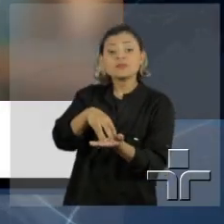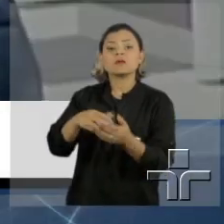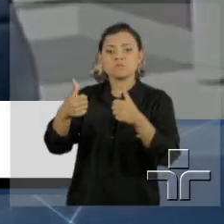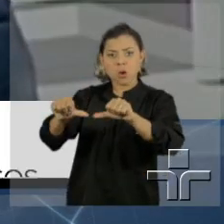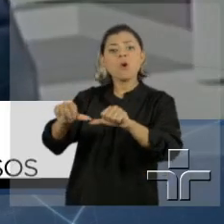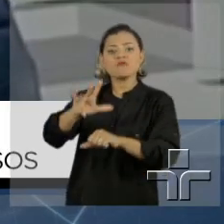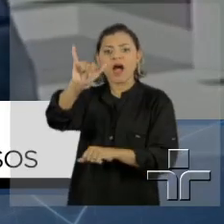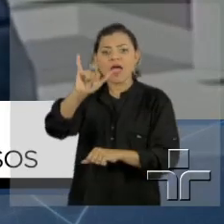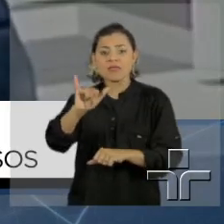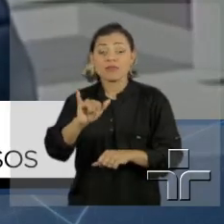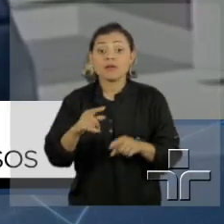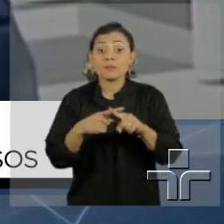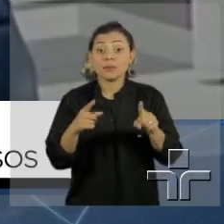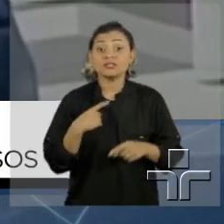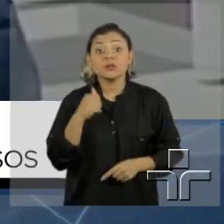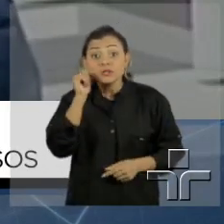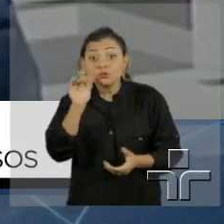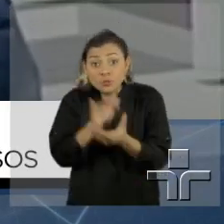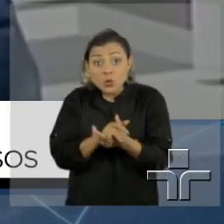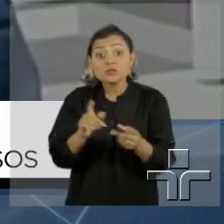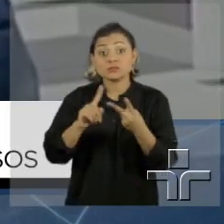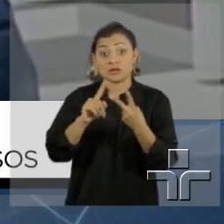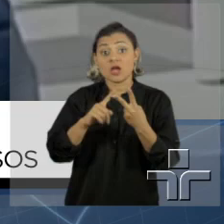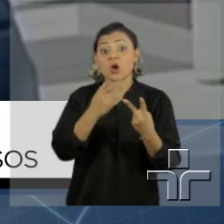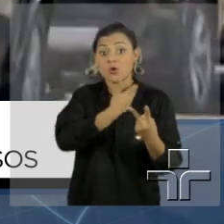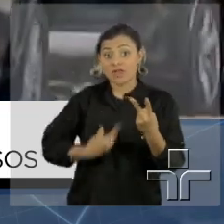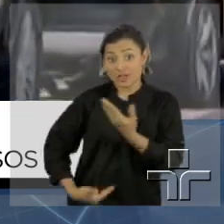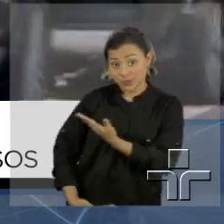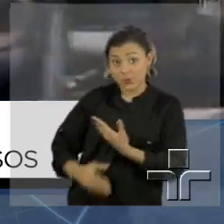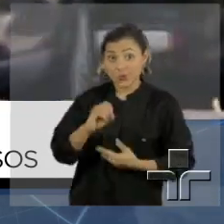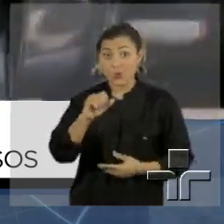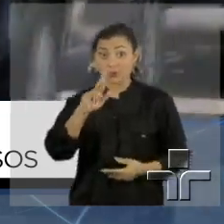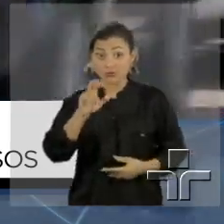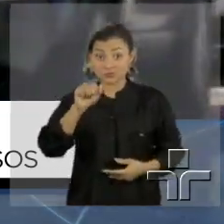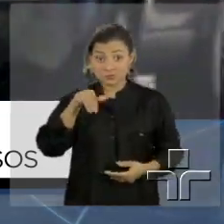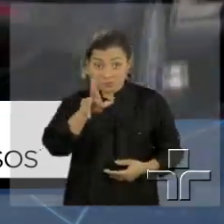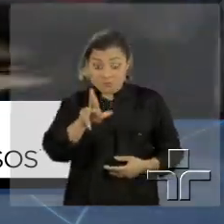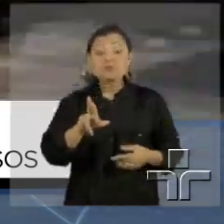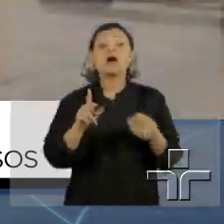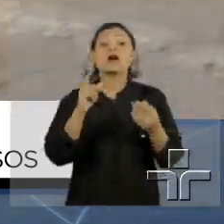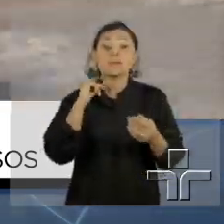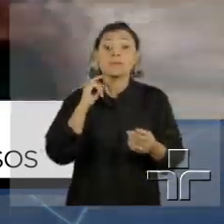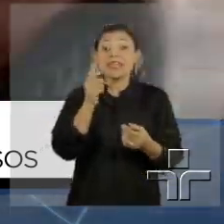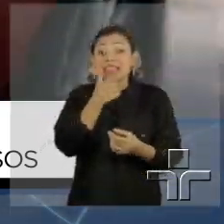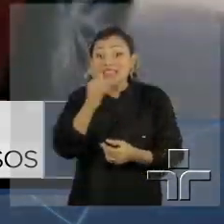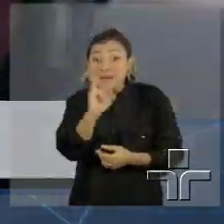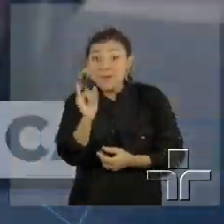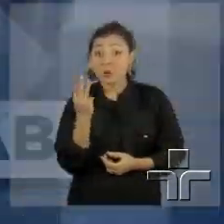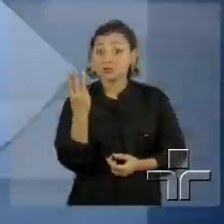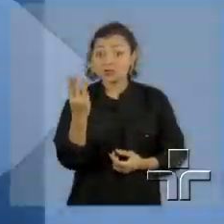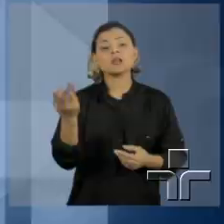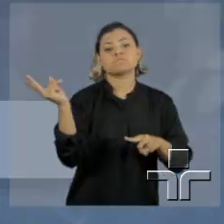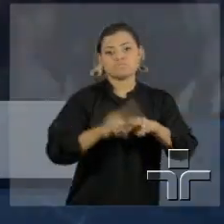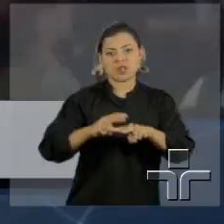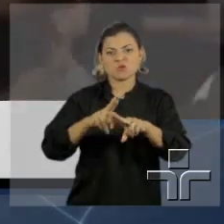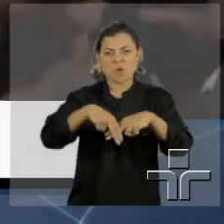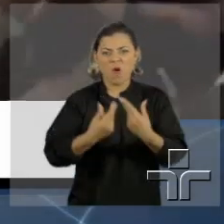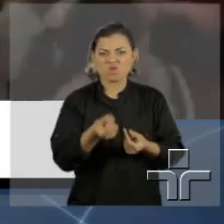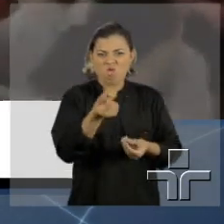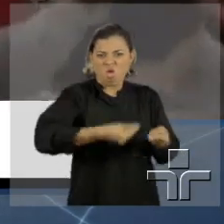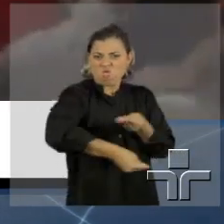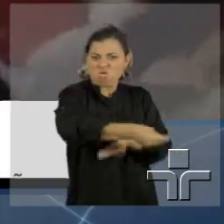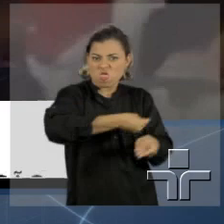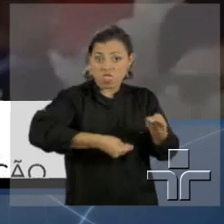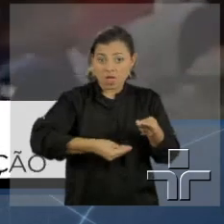e 3 irmãos do ex-governador do Amazonas, Omar Aziz, são presos em operação contra a lavagem de dinheiro.